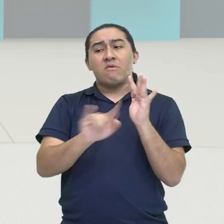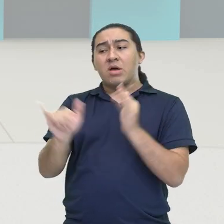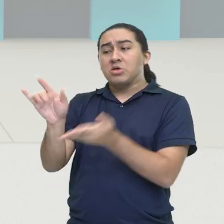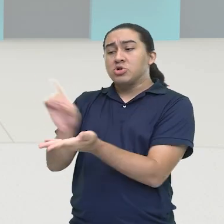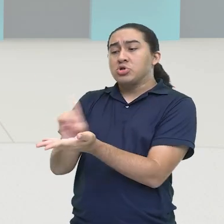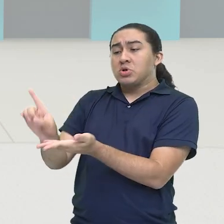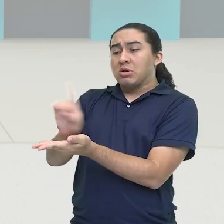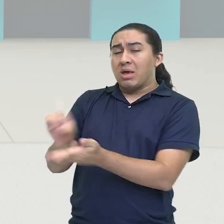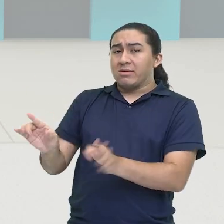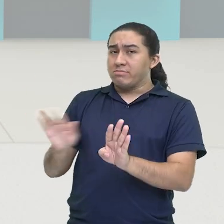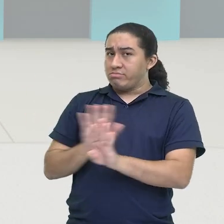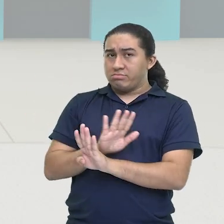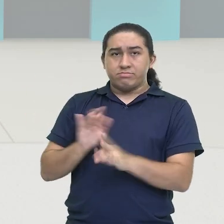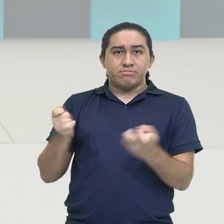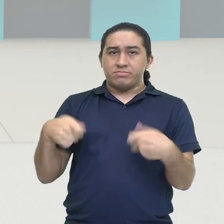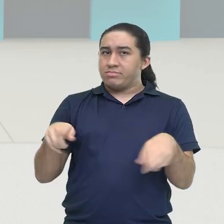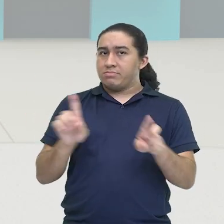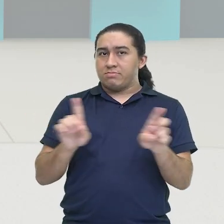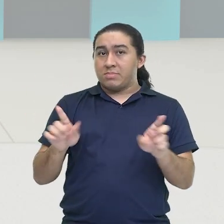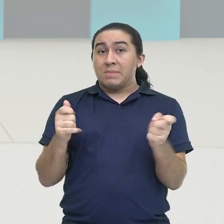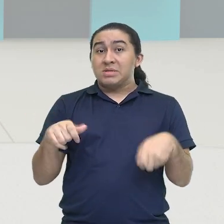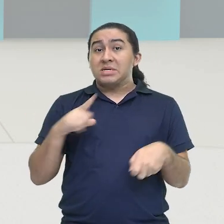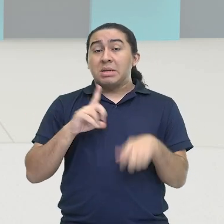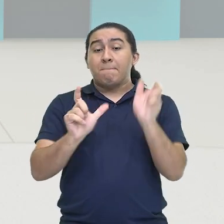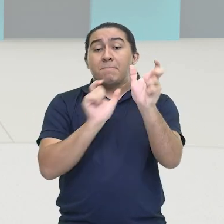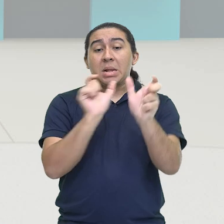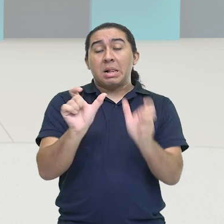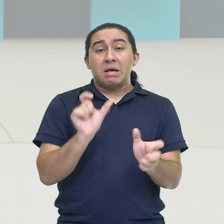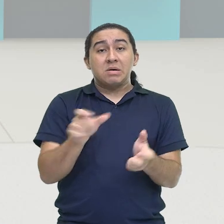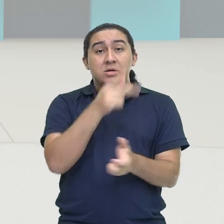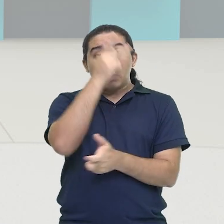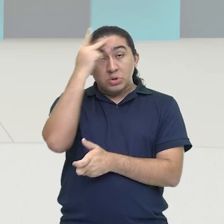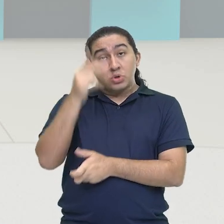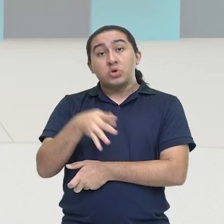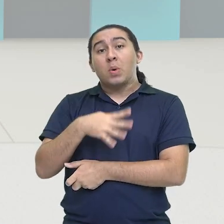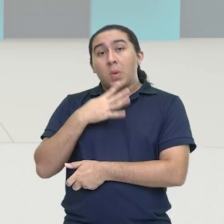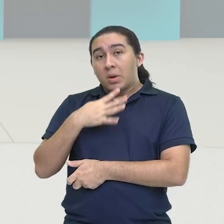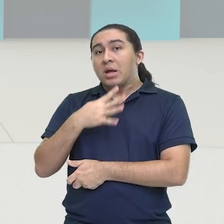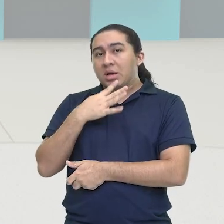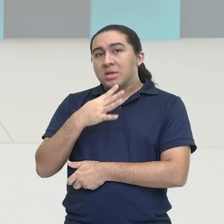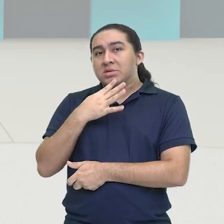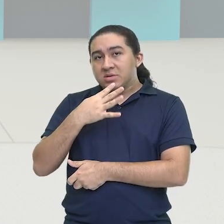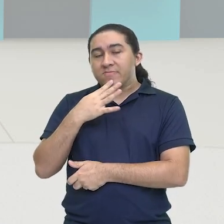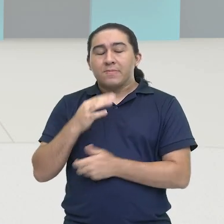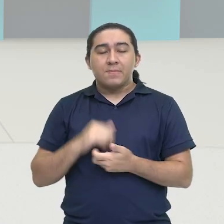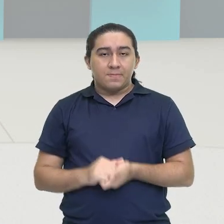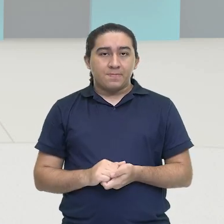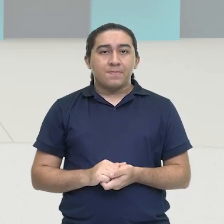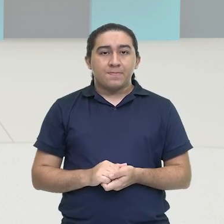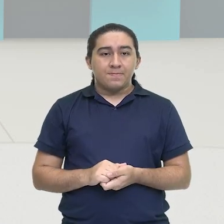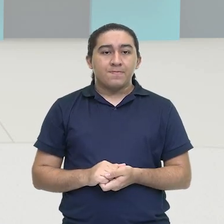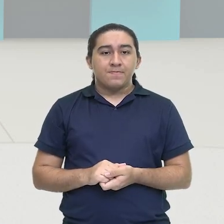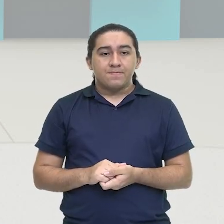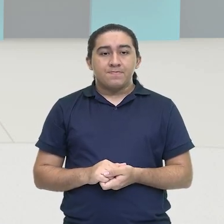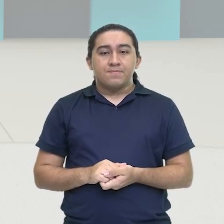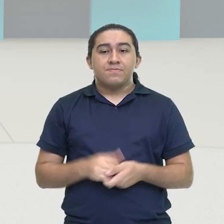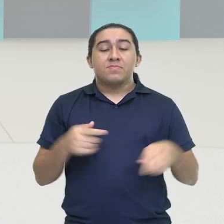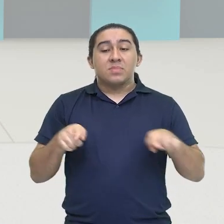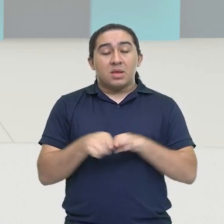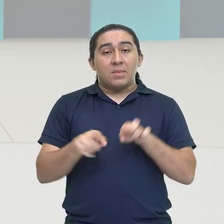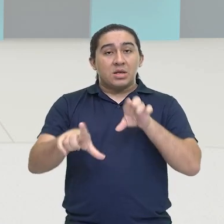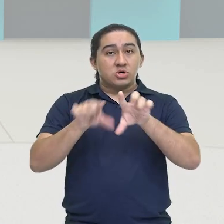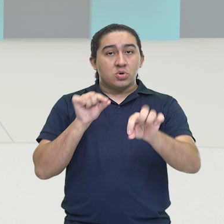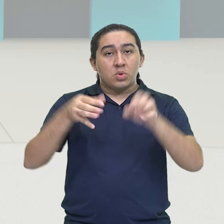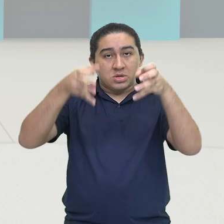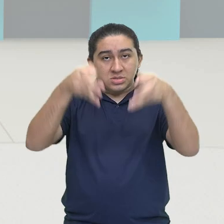que significa, né? Então, tem que ser com precisão vocabular, uma escolha de